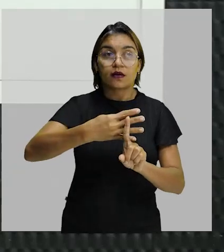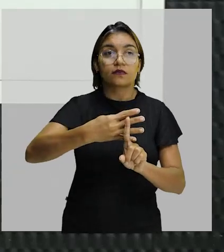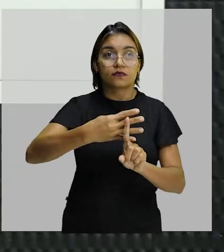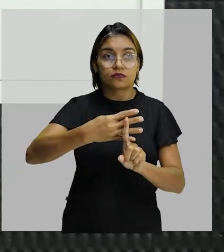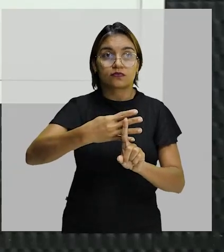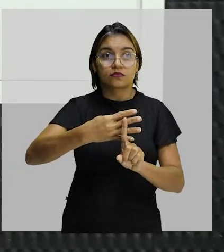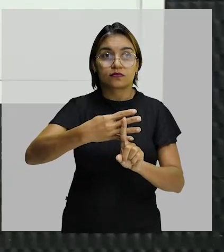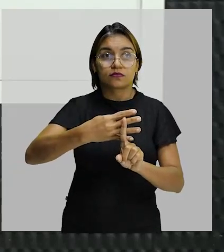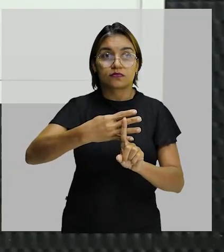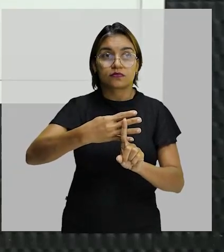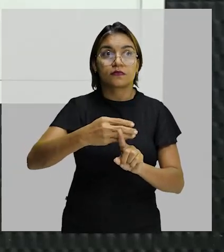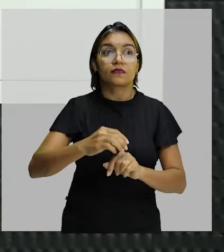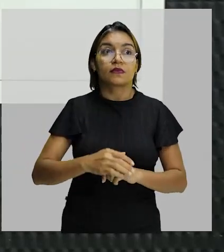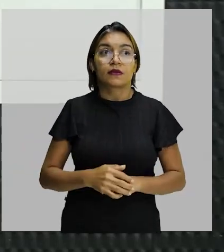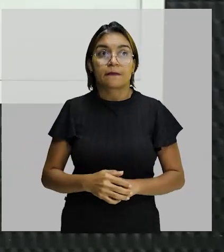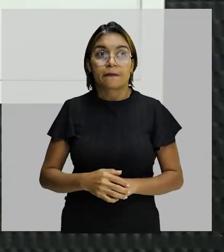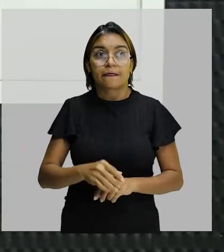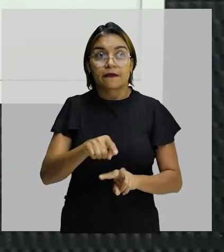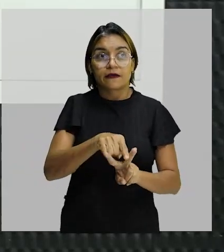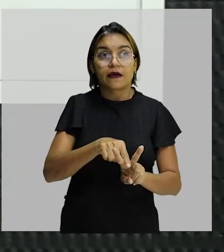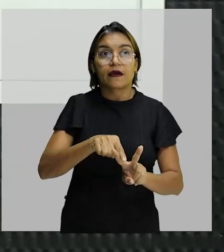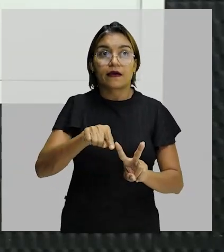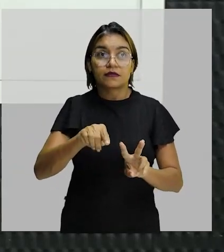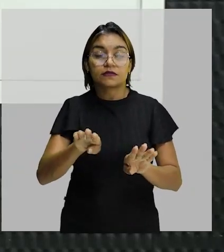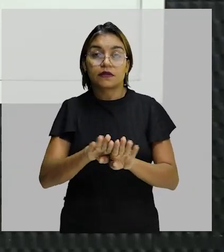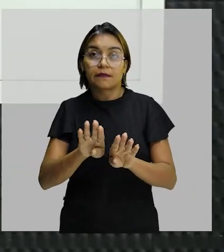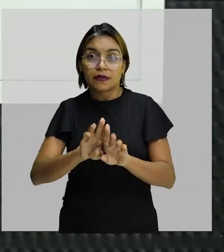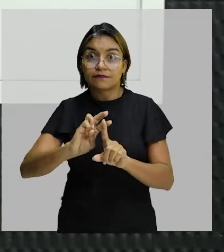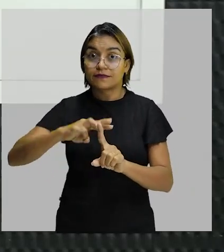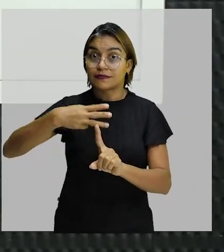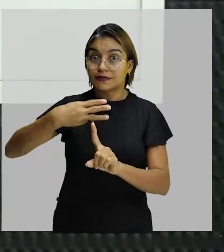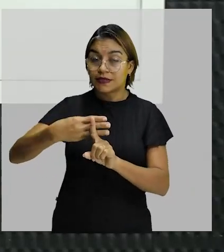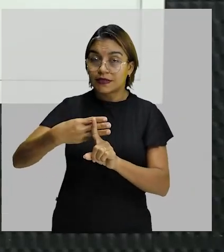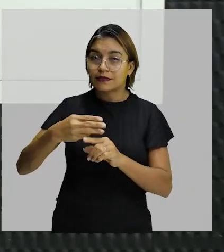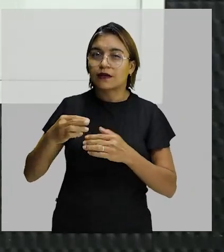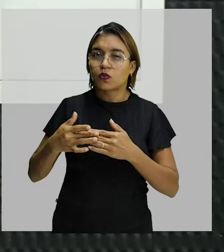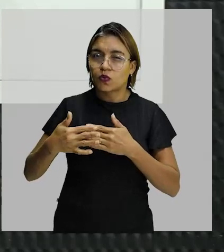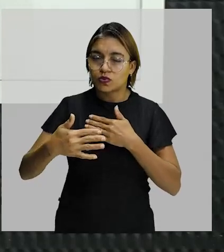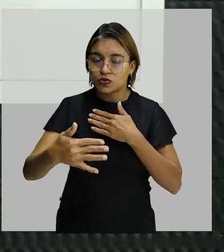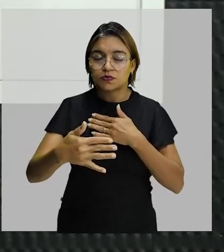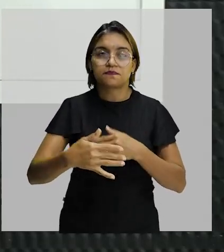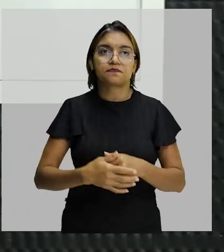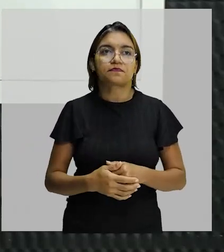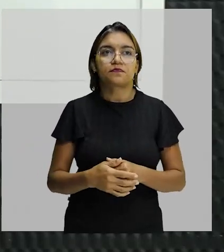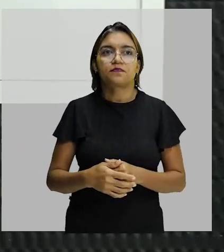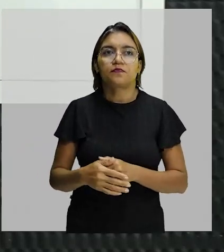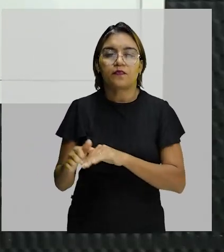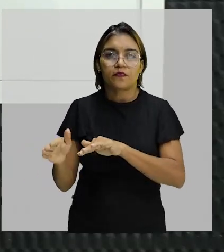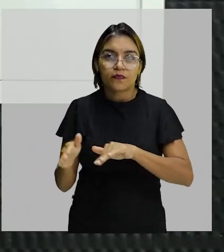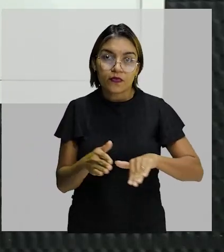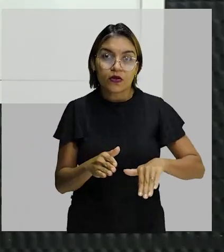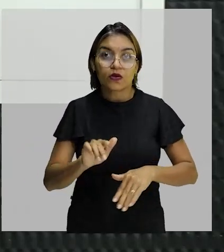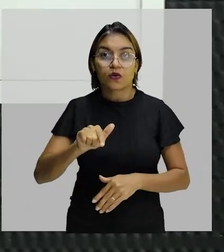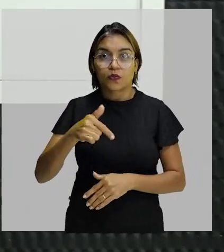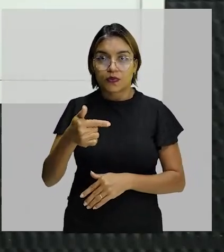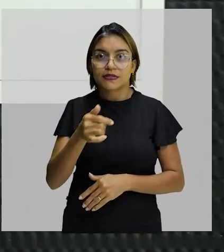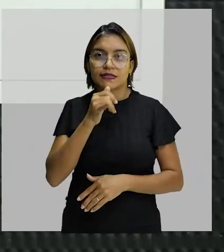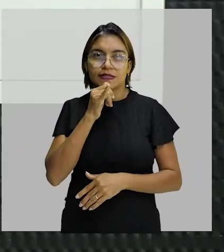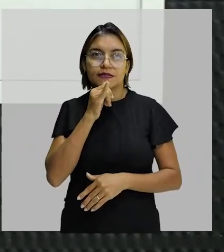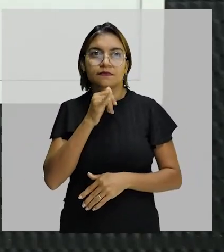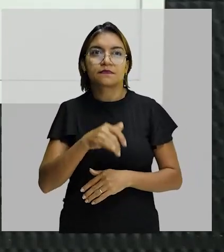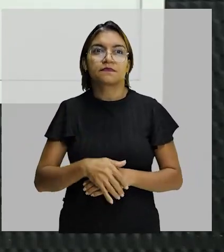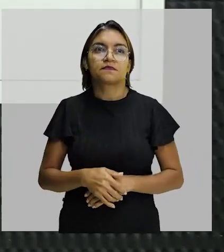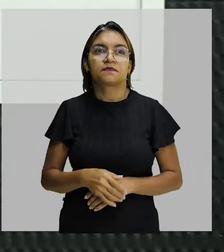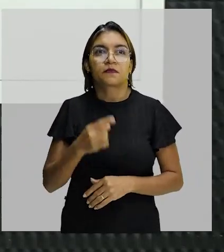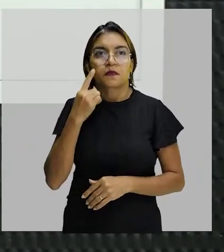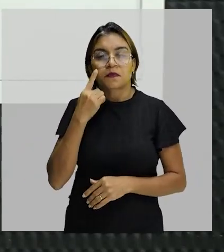multiplicidade 3. Certo? E assim sucessivamente. Okay? Vamos fazer aqui esse exemplo 2 aqui primeiro.